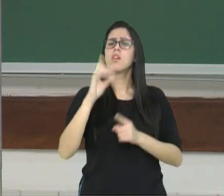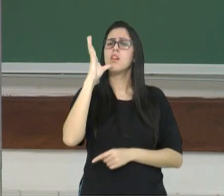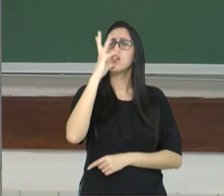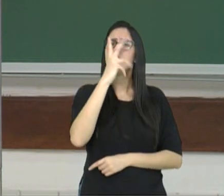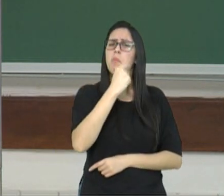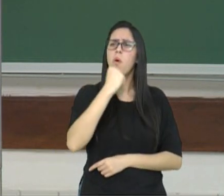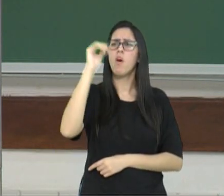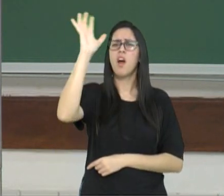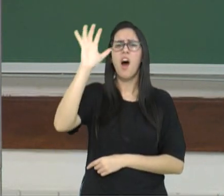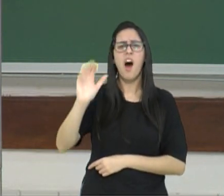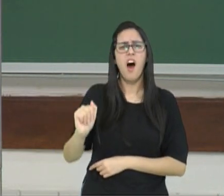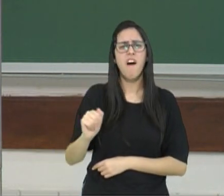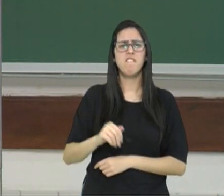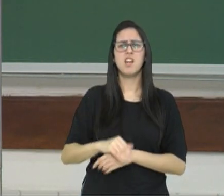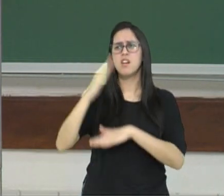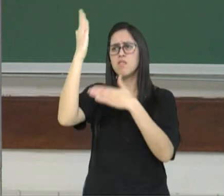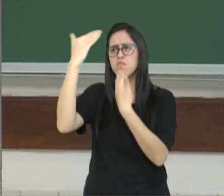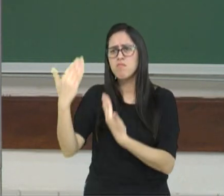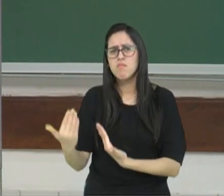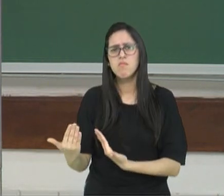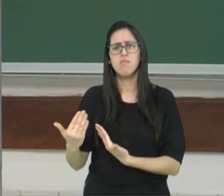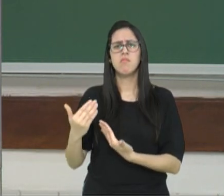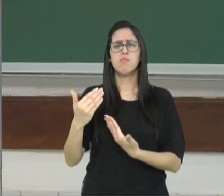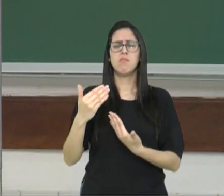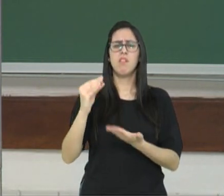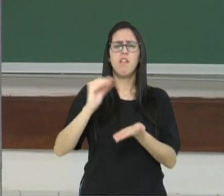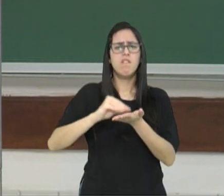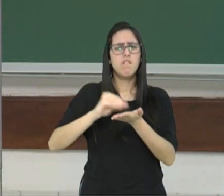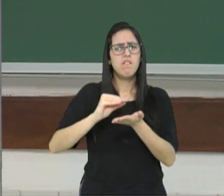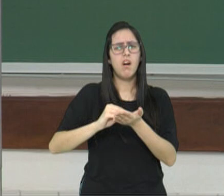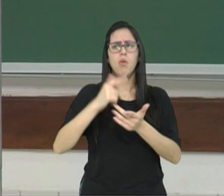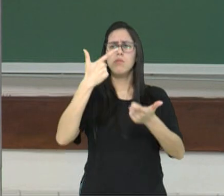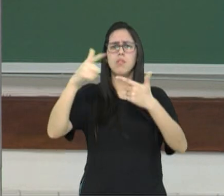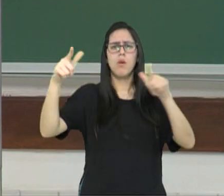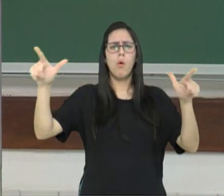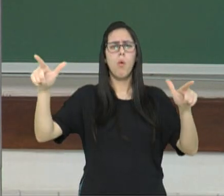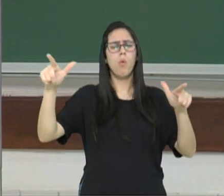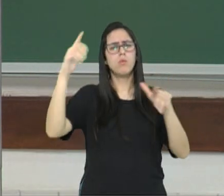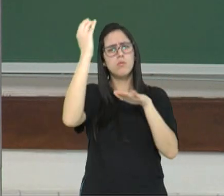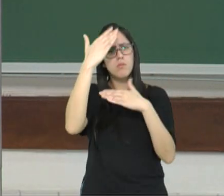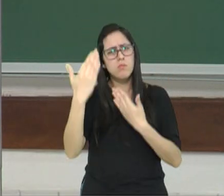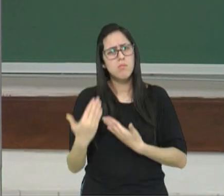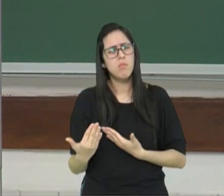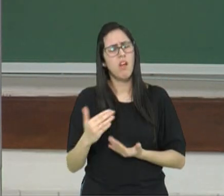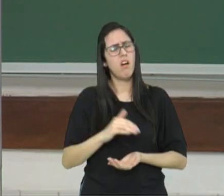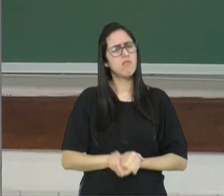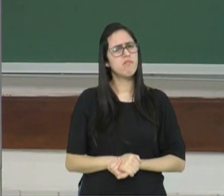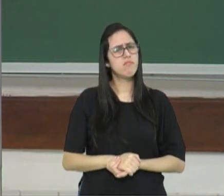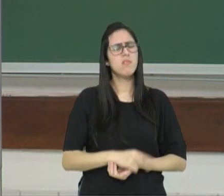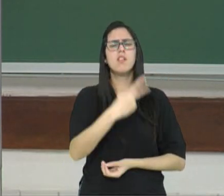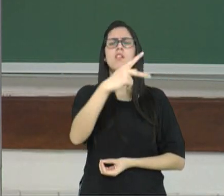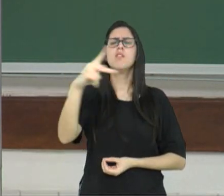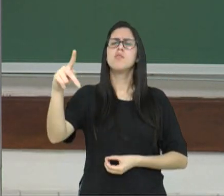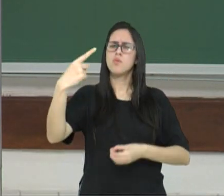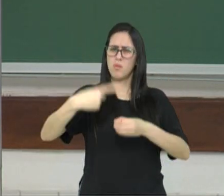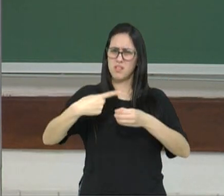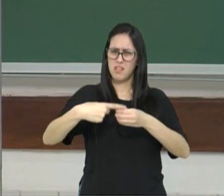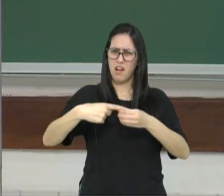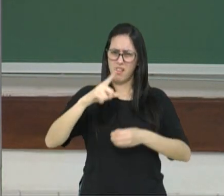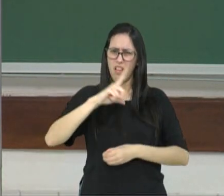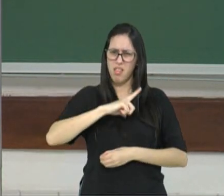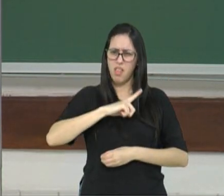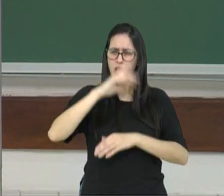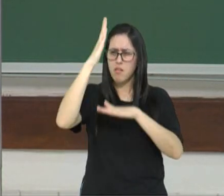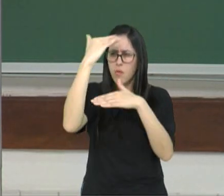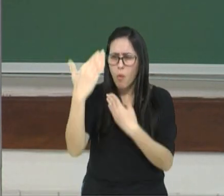gente recuperar essa memória dessa população que já estava há mais tempo aqui? Na sua cidade, existe alguma